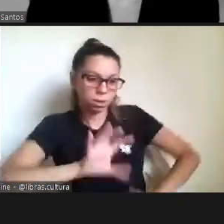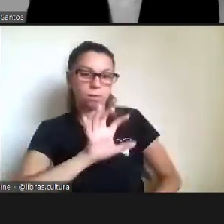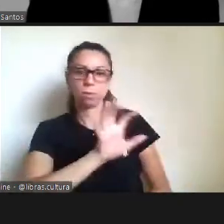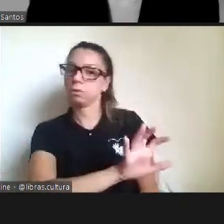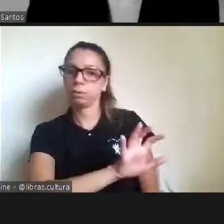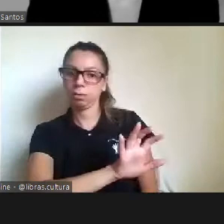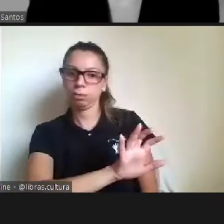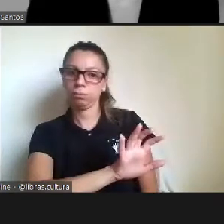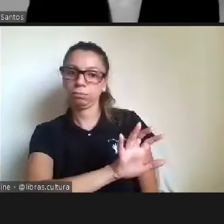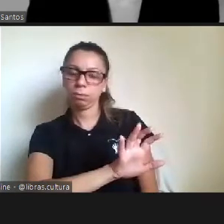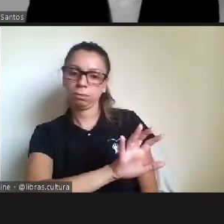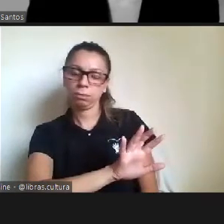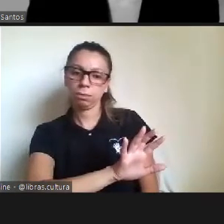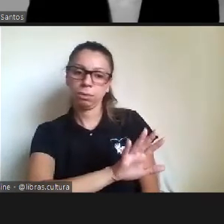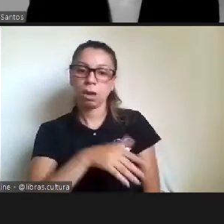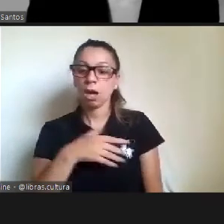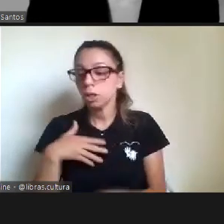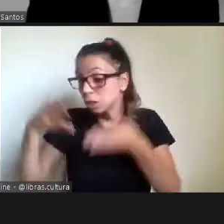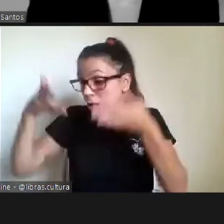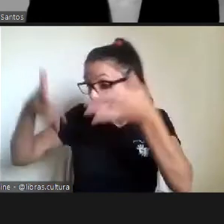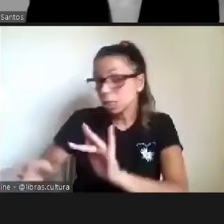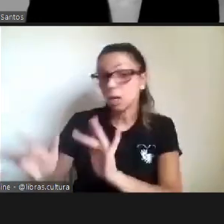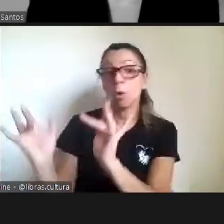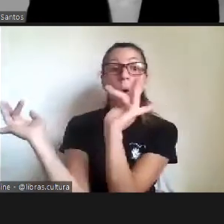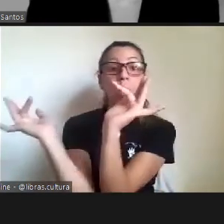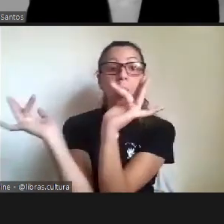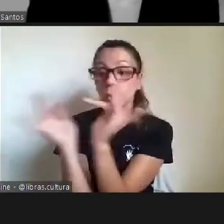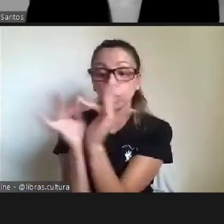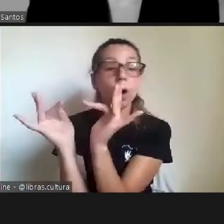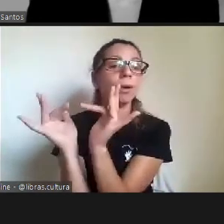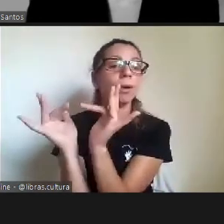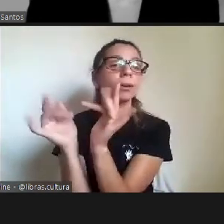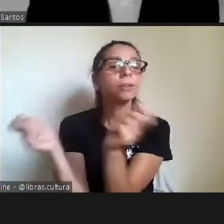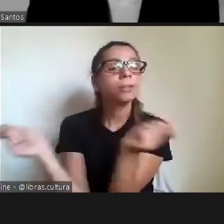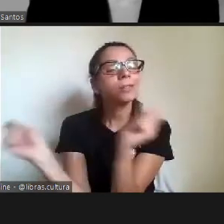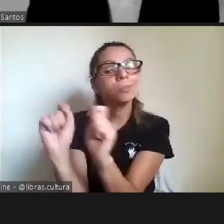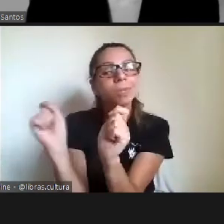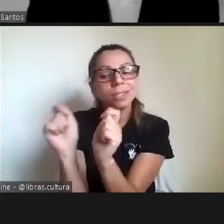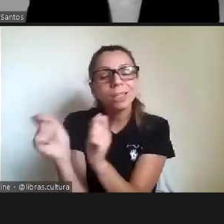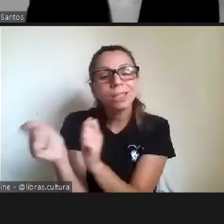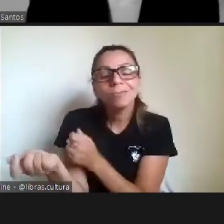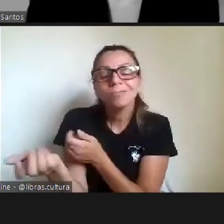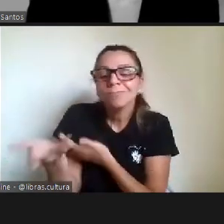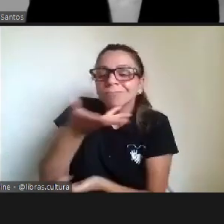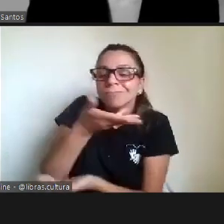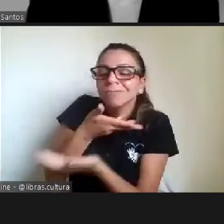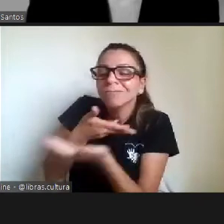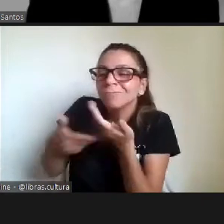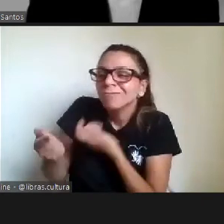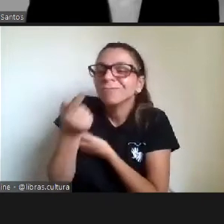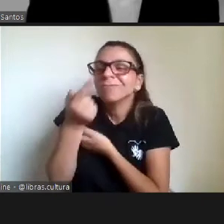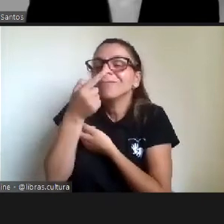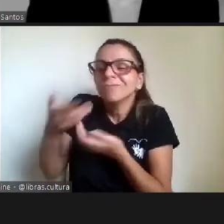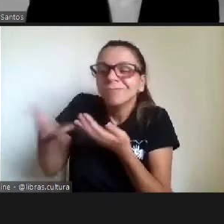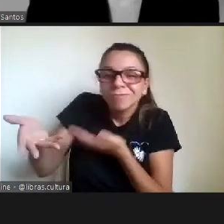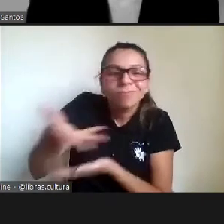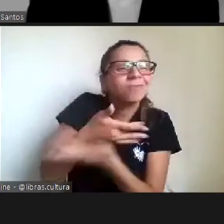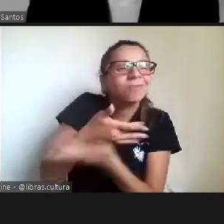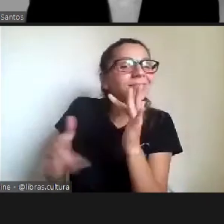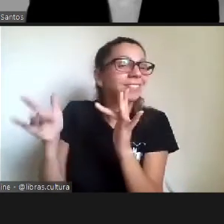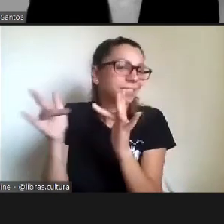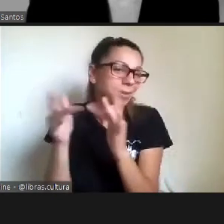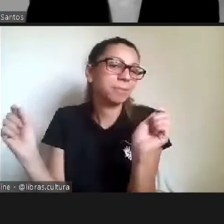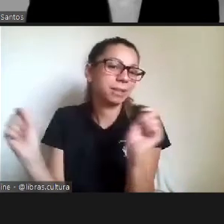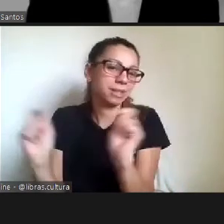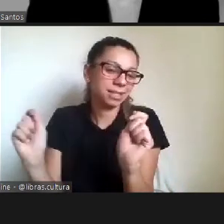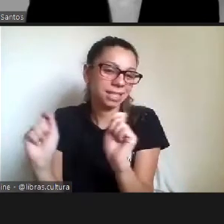gente nasceu no toque. E é para o toque que a gente vai voltar. Mesmo para gerações que nasceram na tecnovivência.